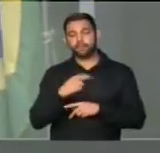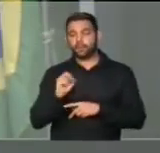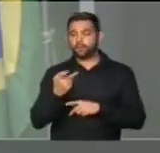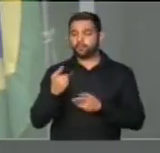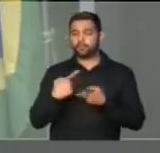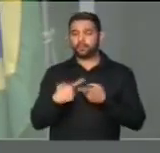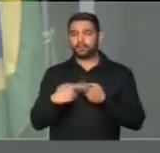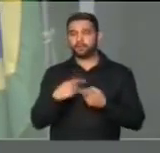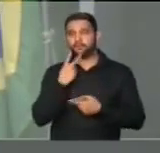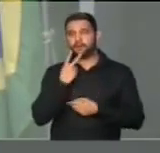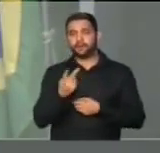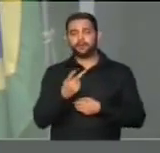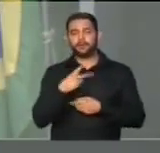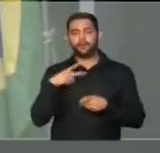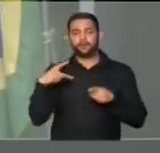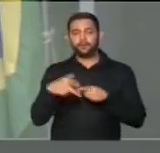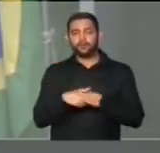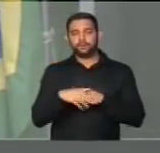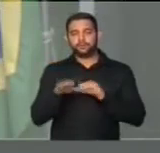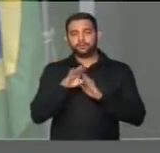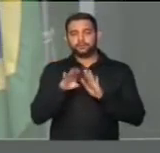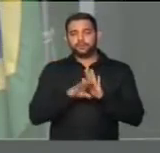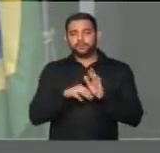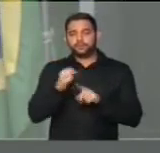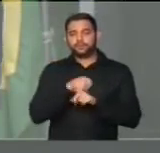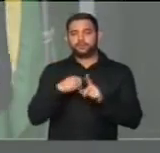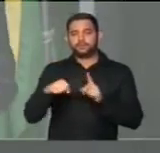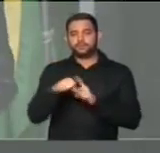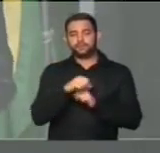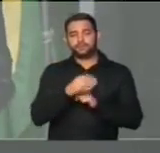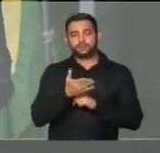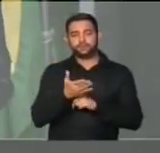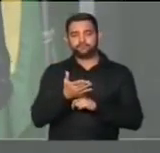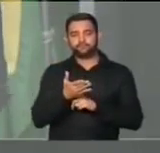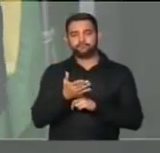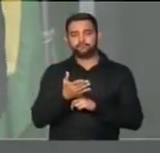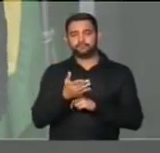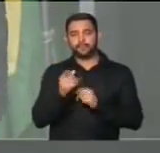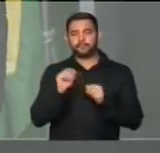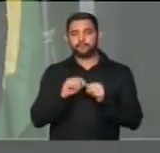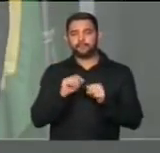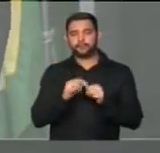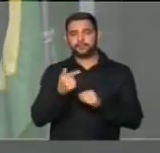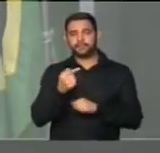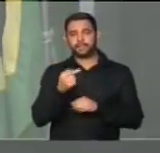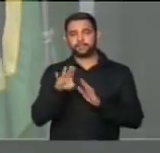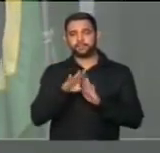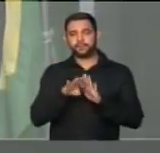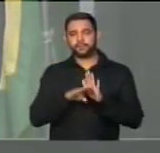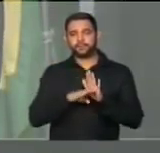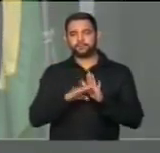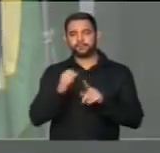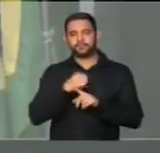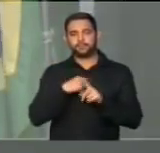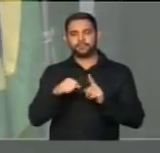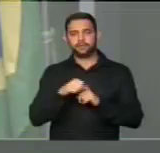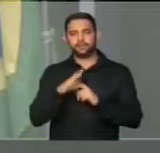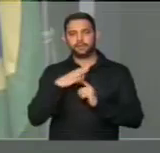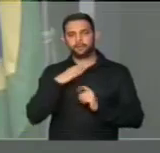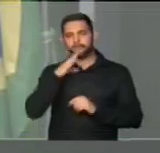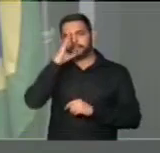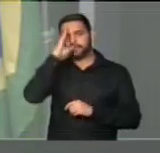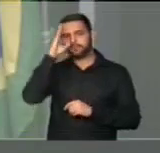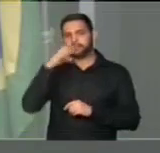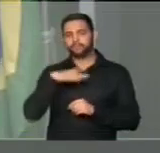que não dizer, o corte dos programas sociais? Foram 7 programas sociais que